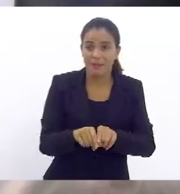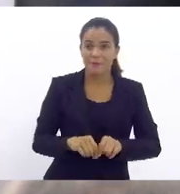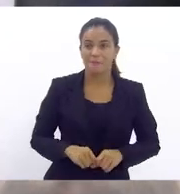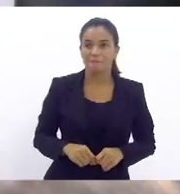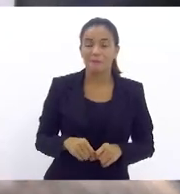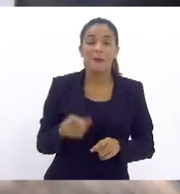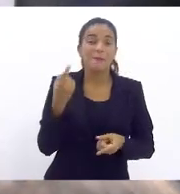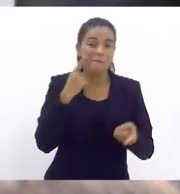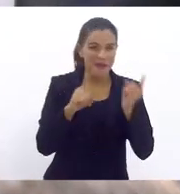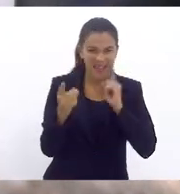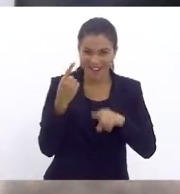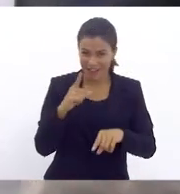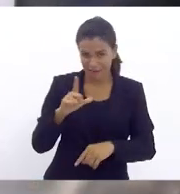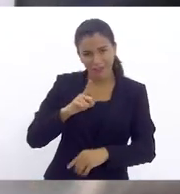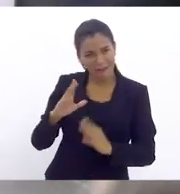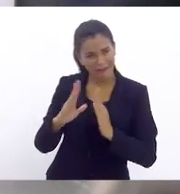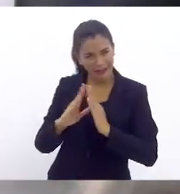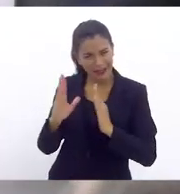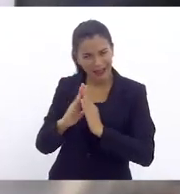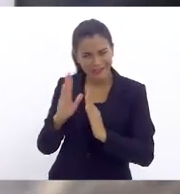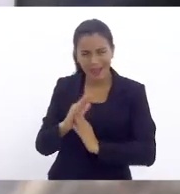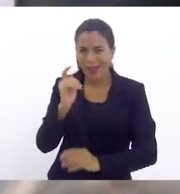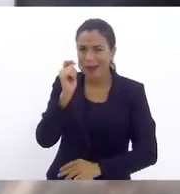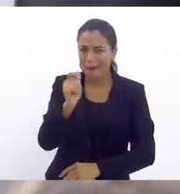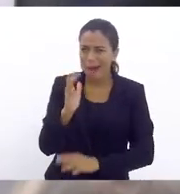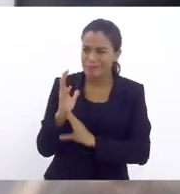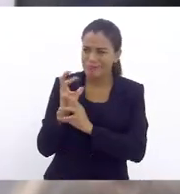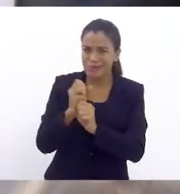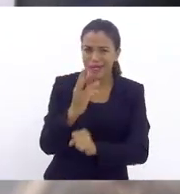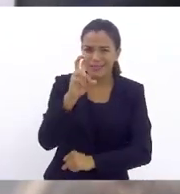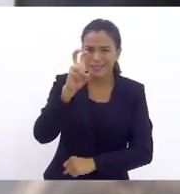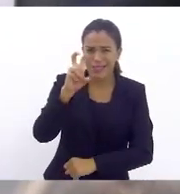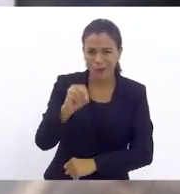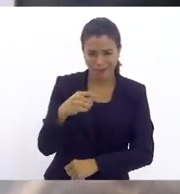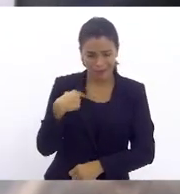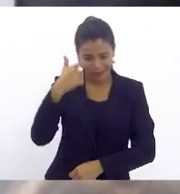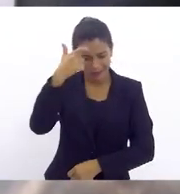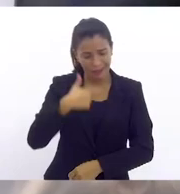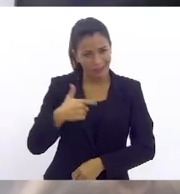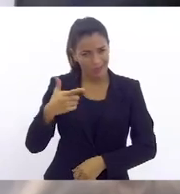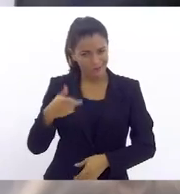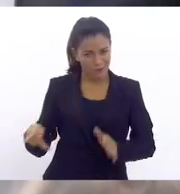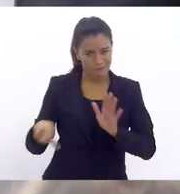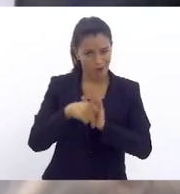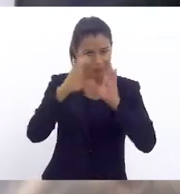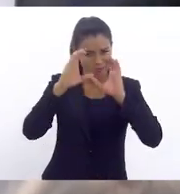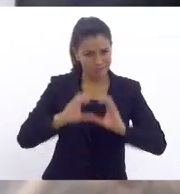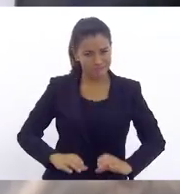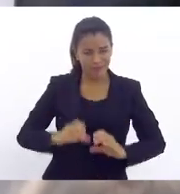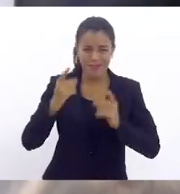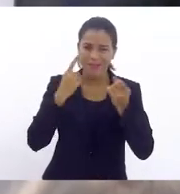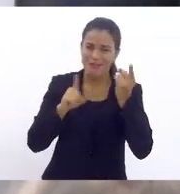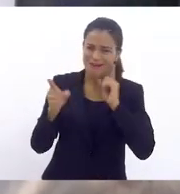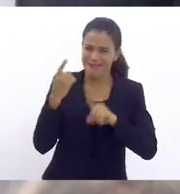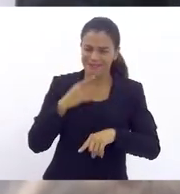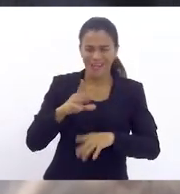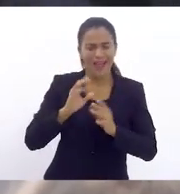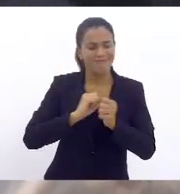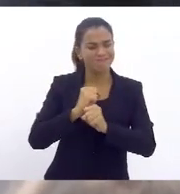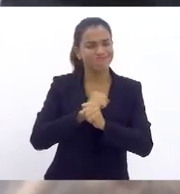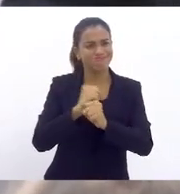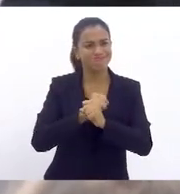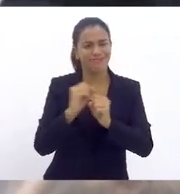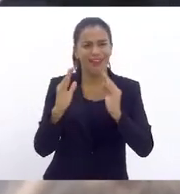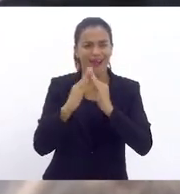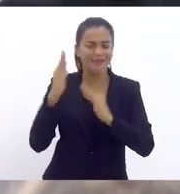Maricá eu tenho casa lá quase 50 anos né Eu sou cidadão maricaense Então minha família tem casa lá muito tempo tô